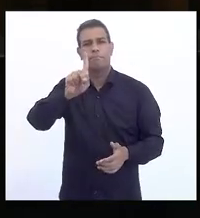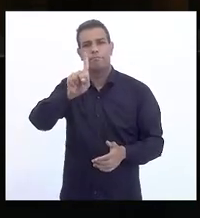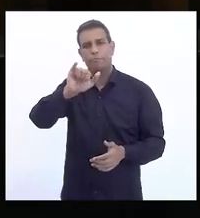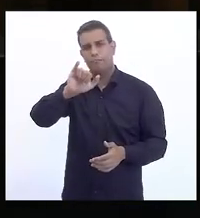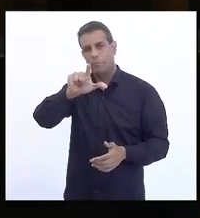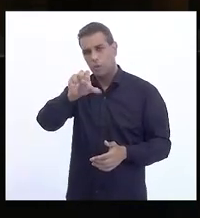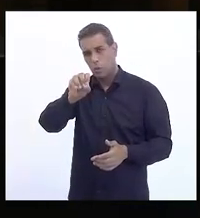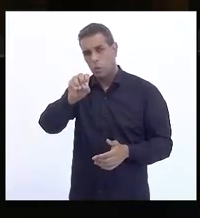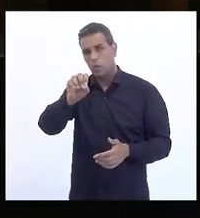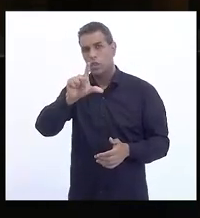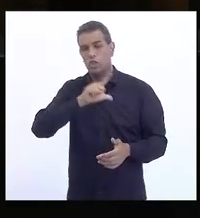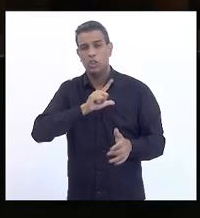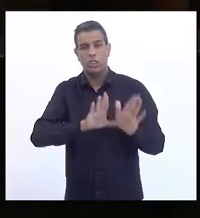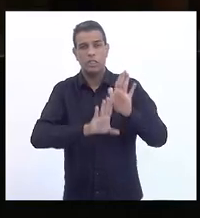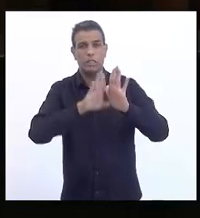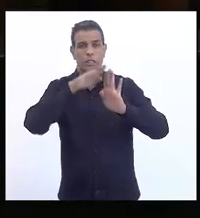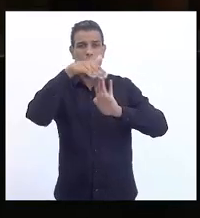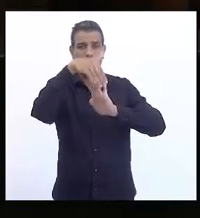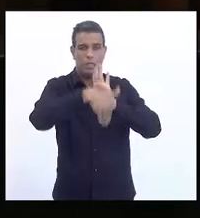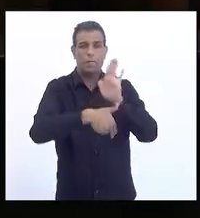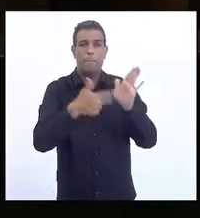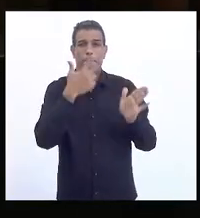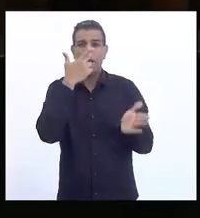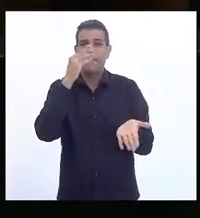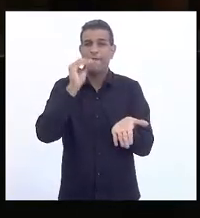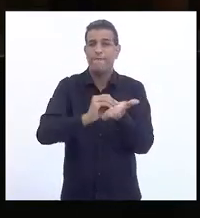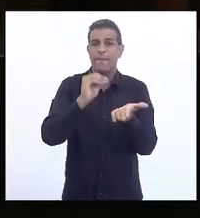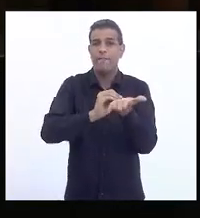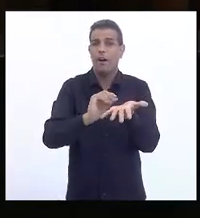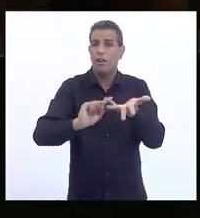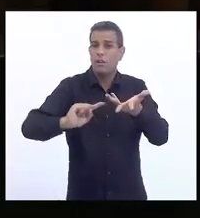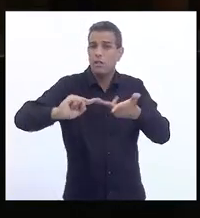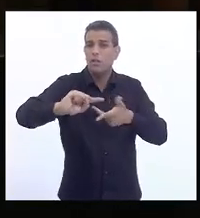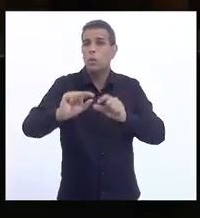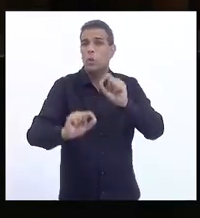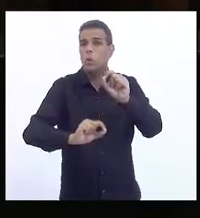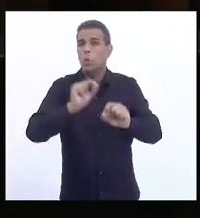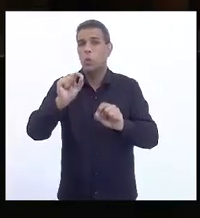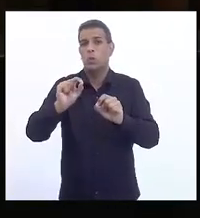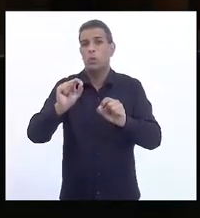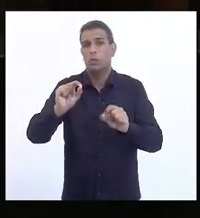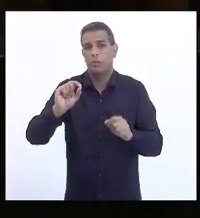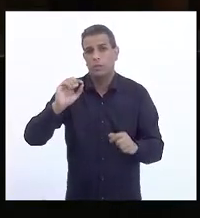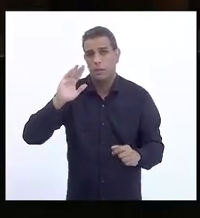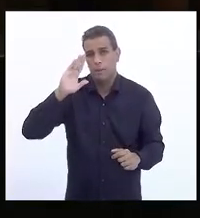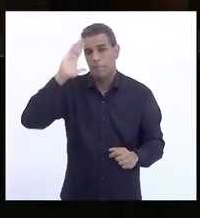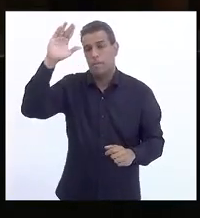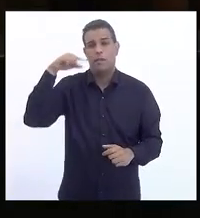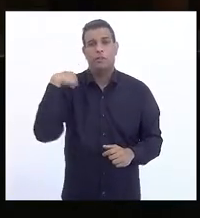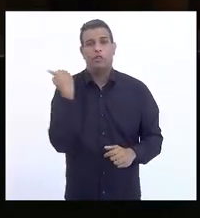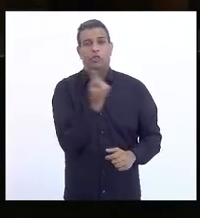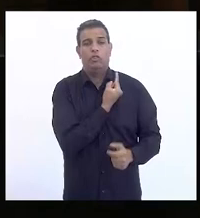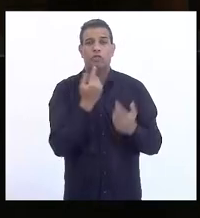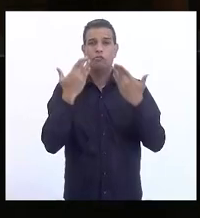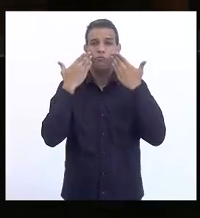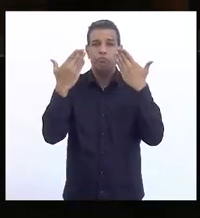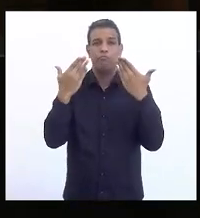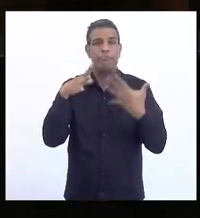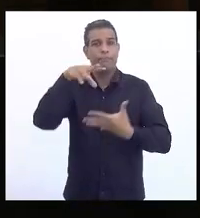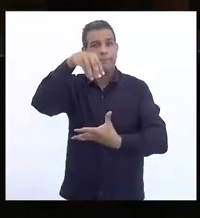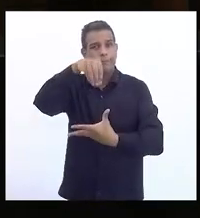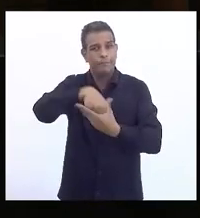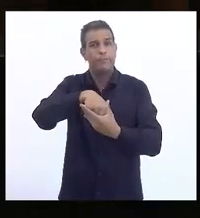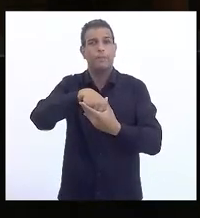casa, havia déficit. Todos. Nos últimos 5 anos. Esse é o primeiro ano em que nós apresentamos no governo